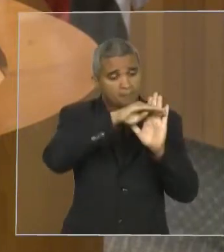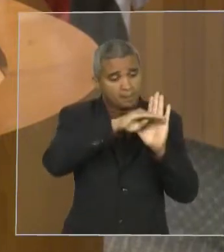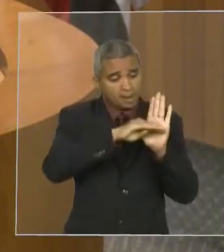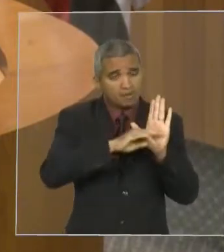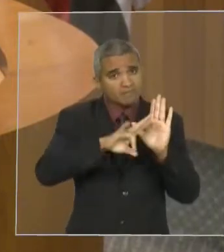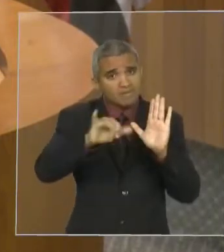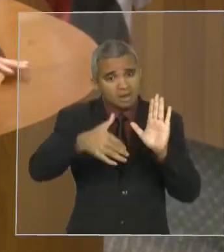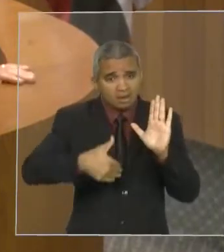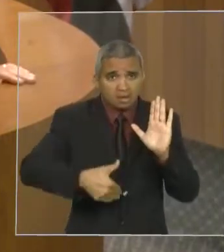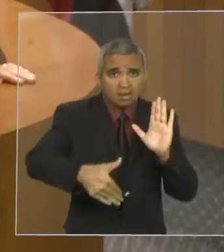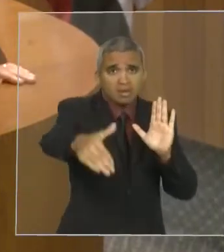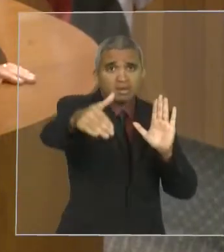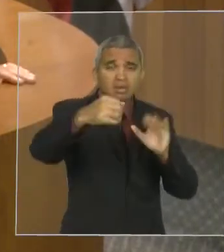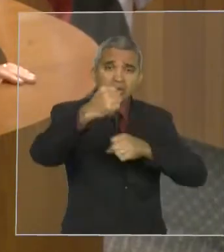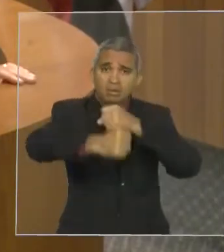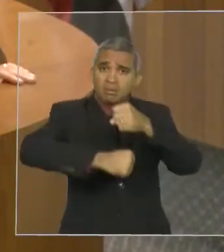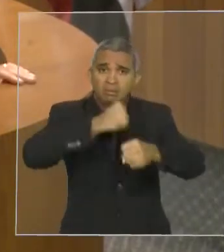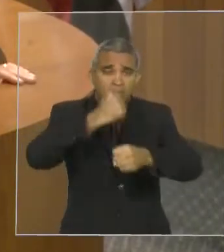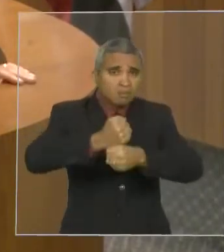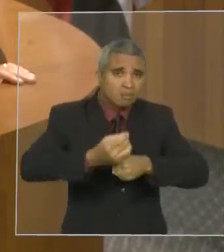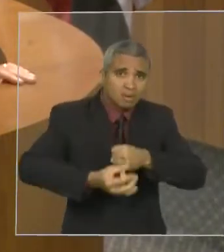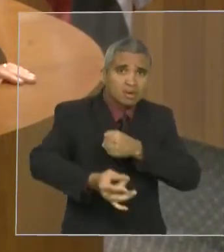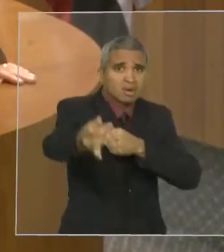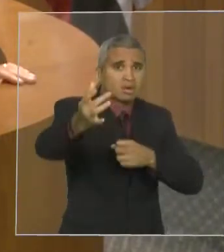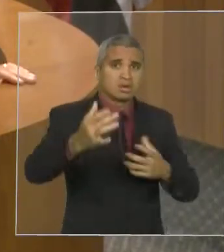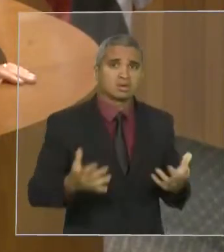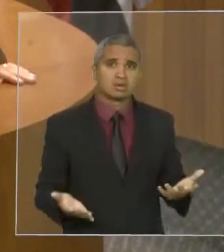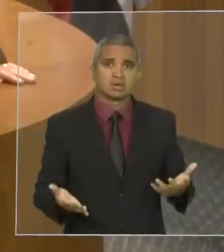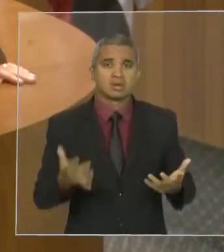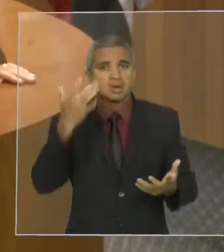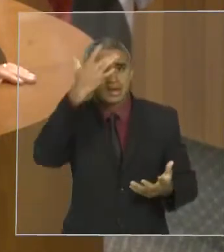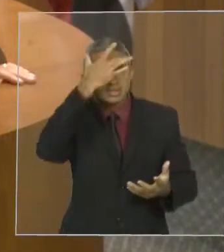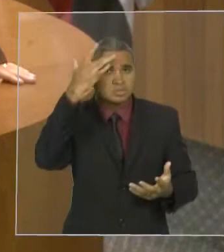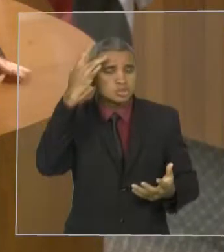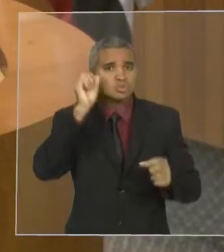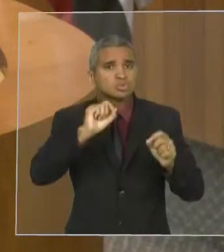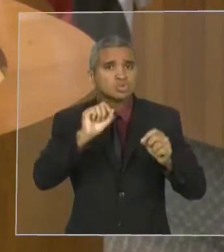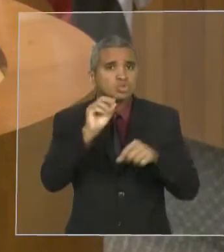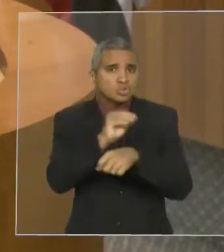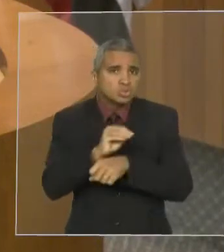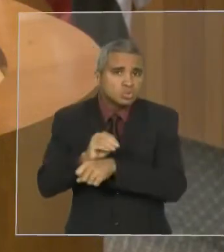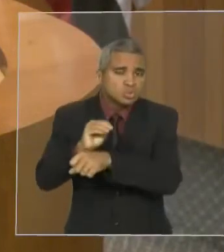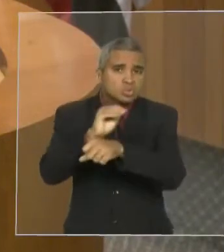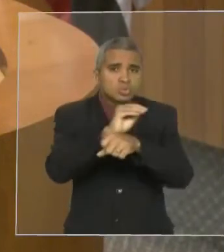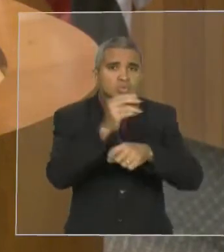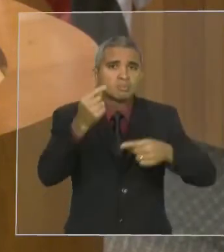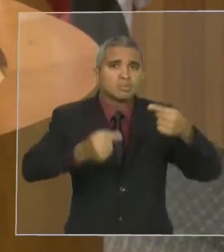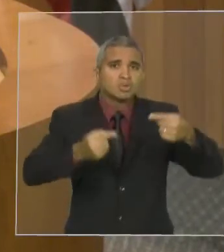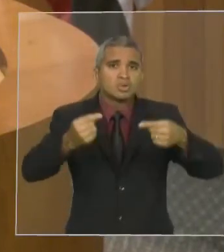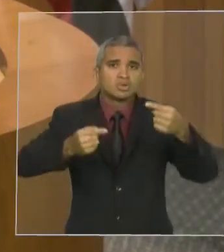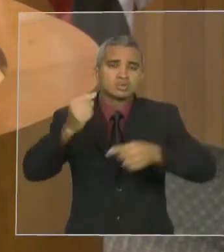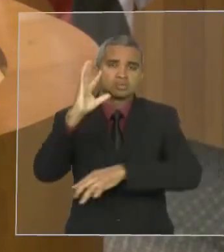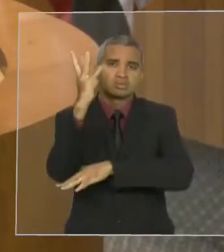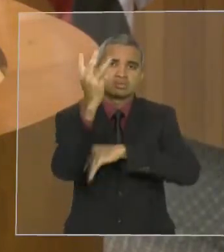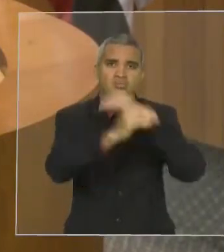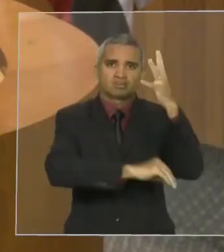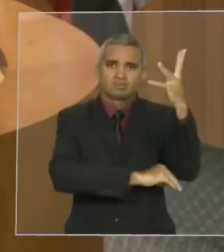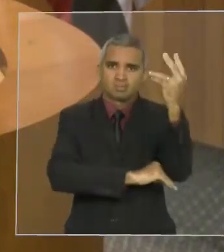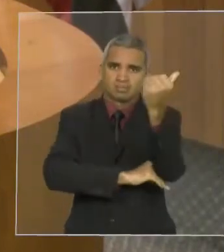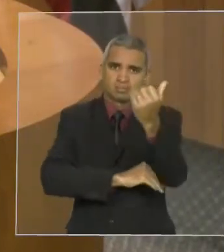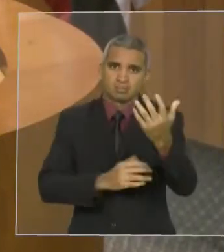todos aqueles que lidam com essa área importante, que é a política de educação ambiental. Então, fica aqui o